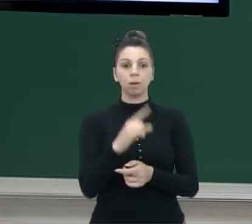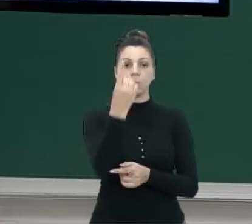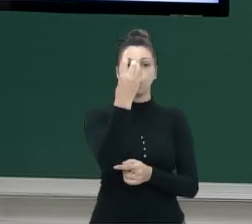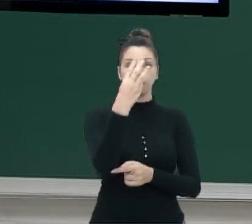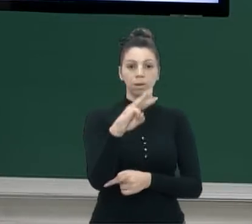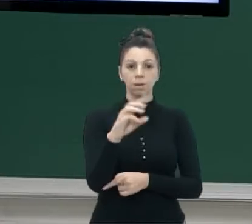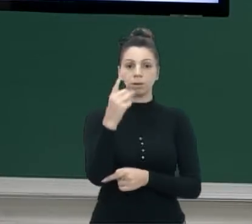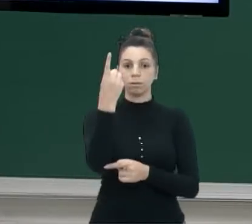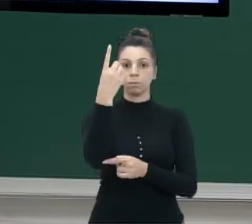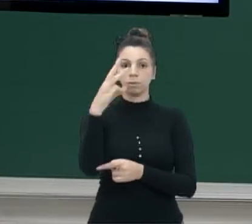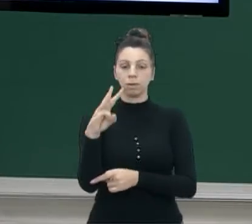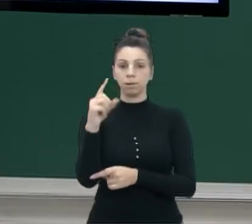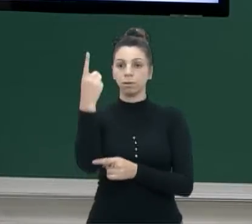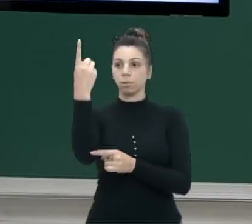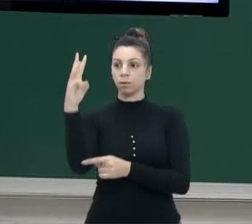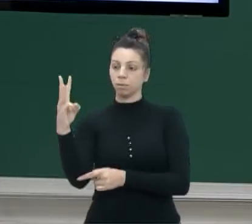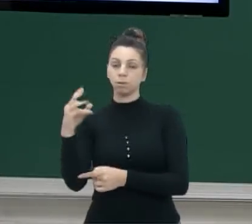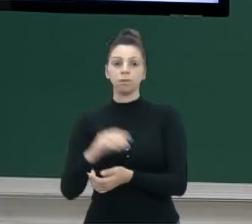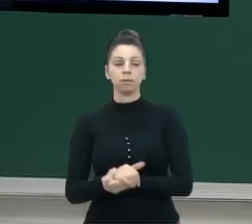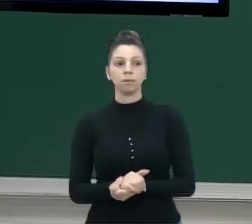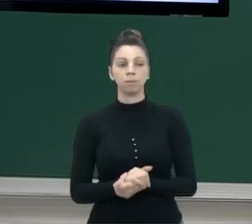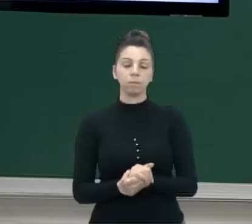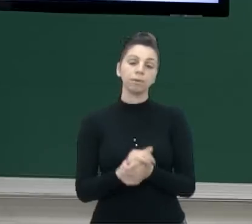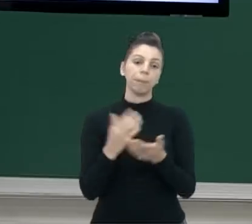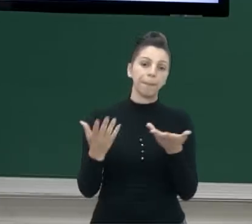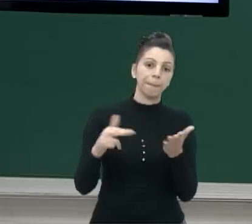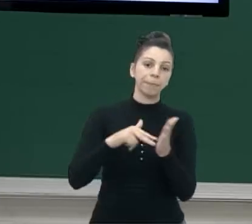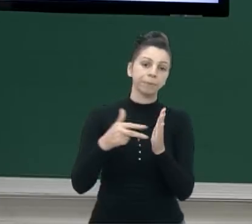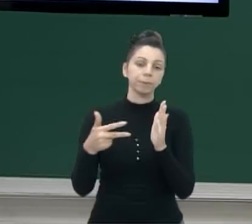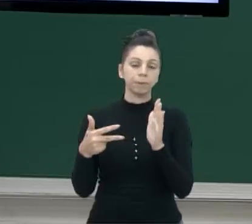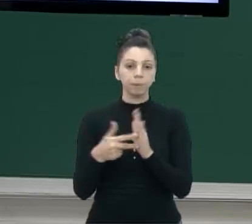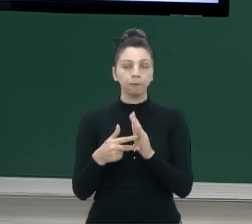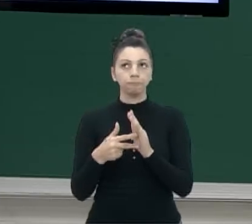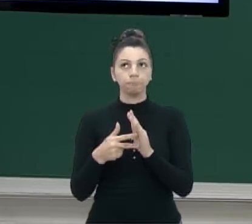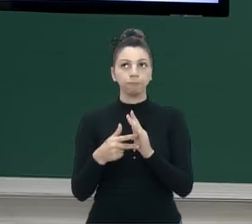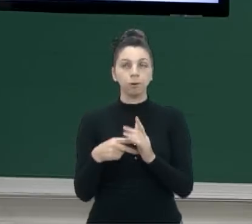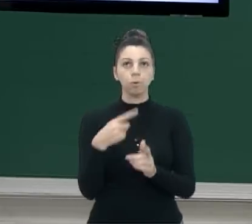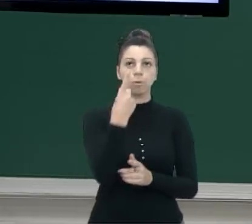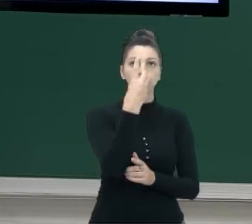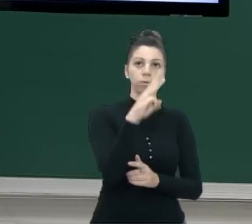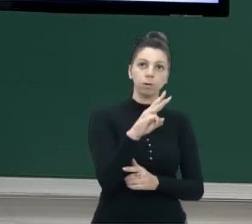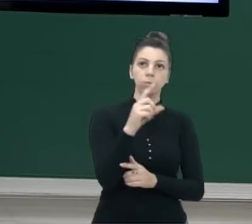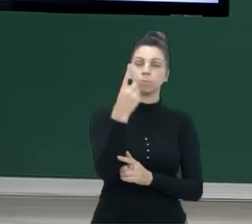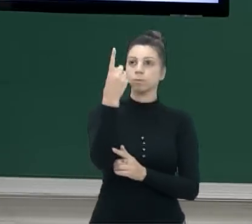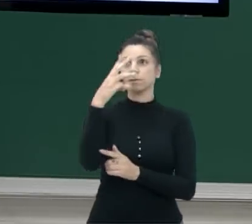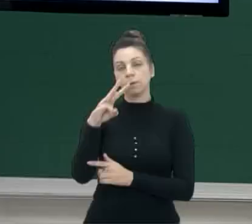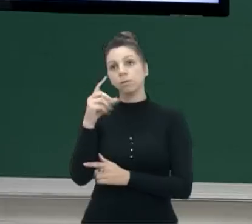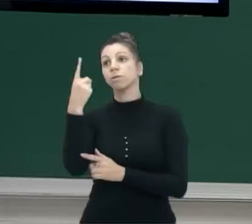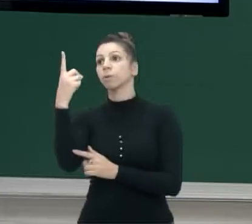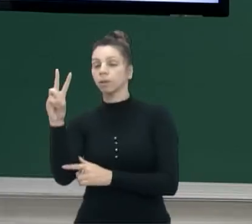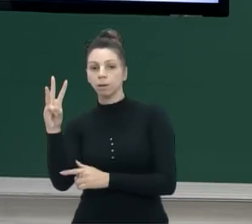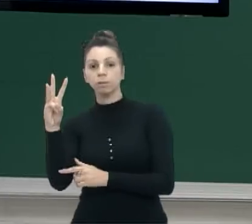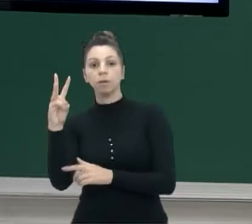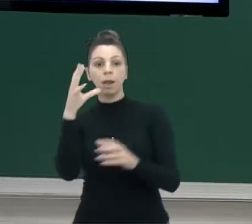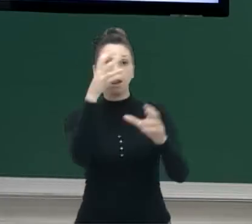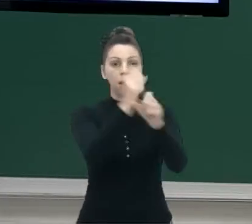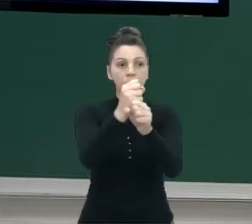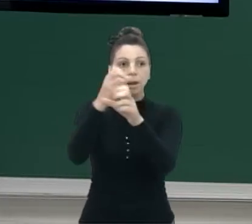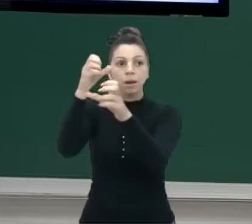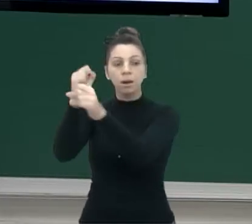terço. Ah, então quer dizer que se eu juntar um terço, mais um terço, mais um terço, estou fazendo o